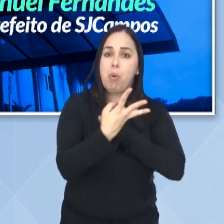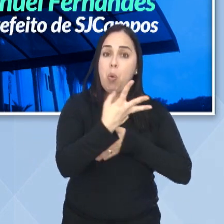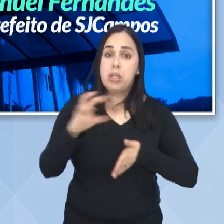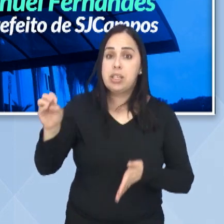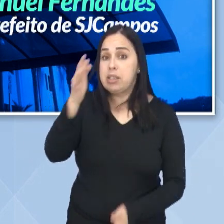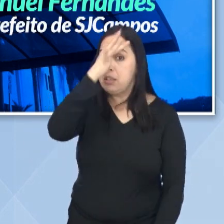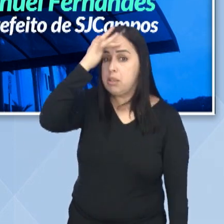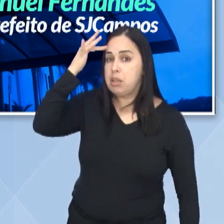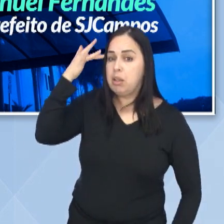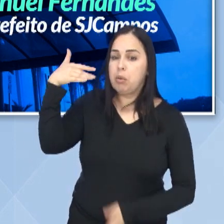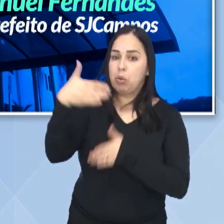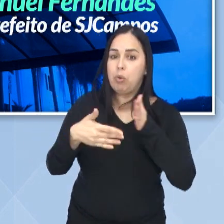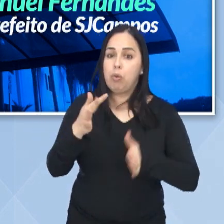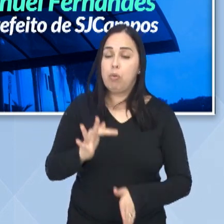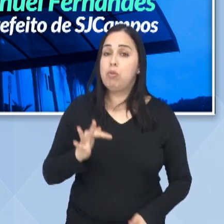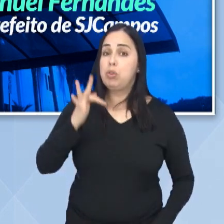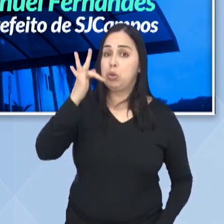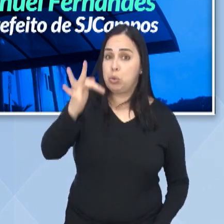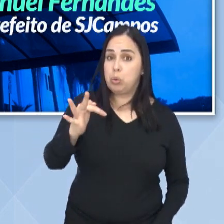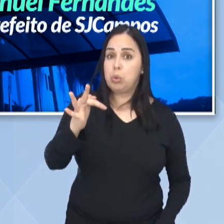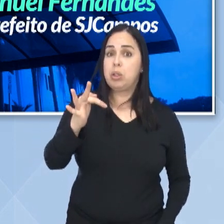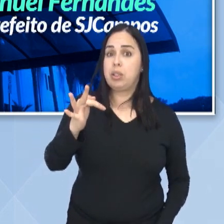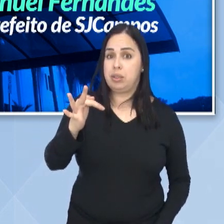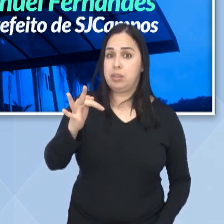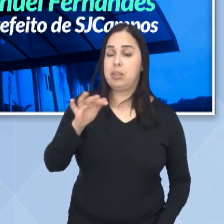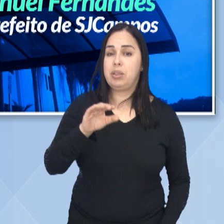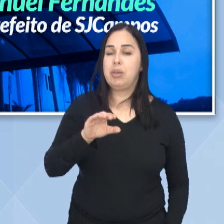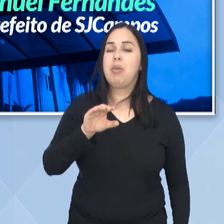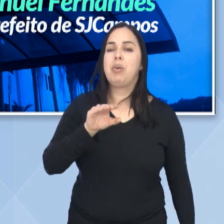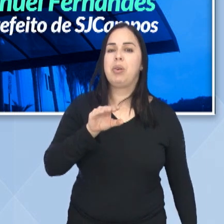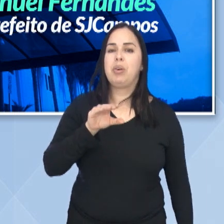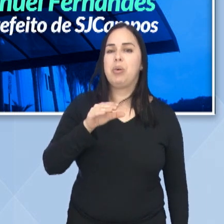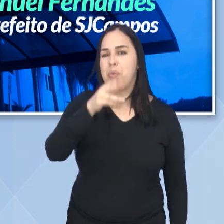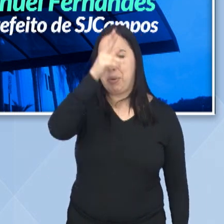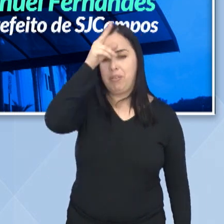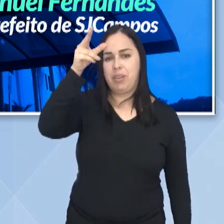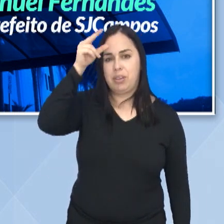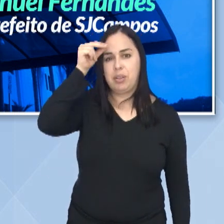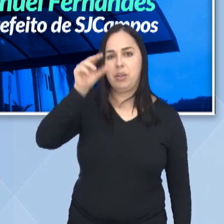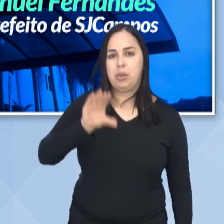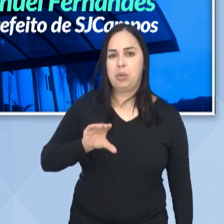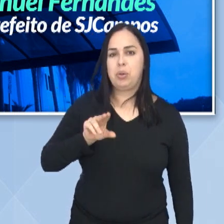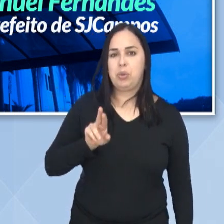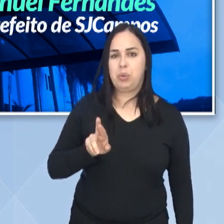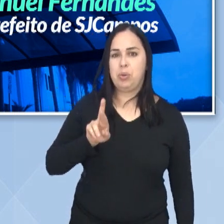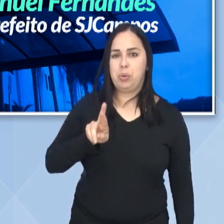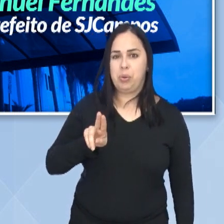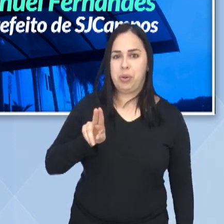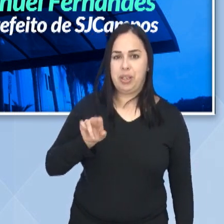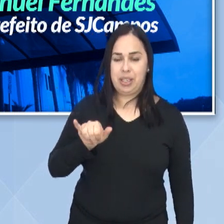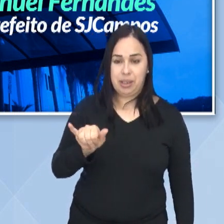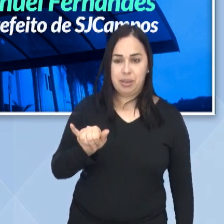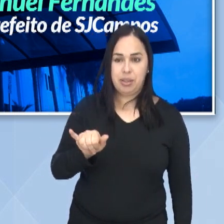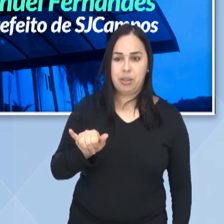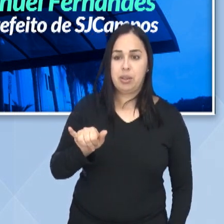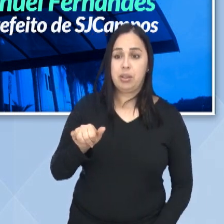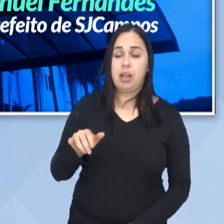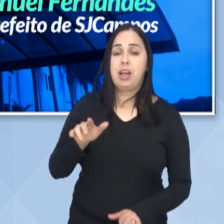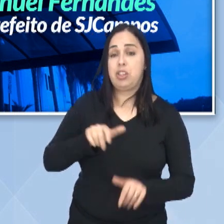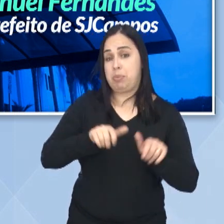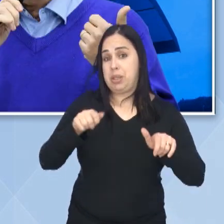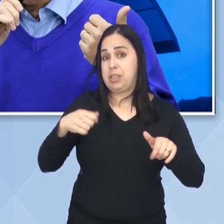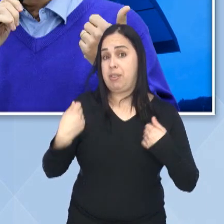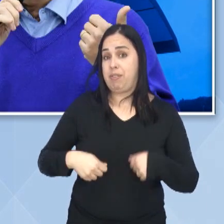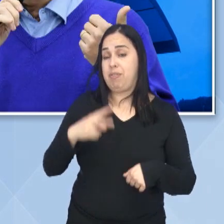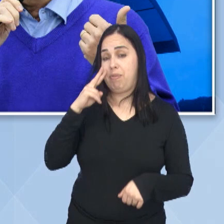do nosso futuro candidato Eduardo Cury. A gente precisa ver o que nos afasta e o que nos une. E o que nos une é o combate